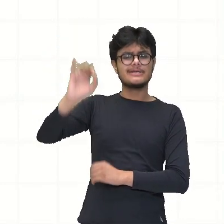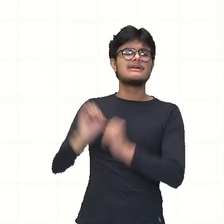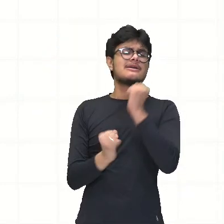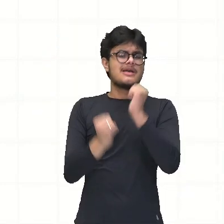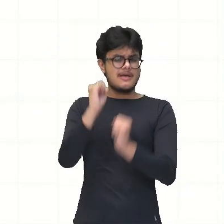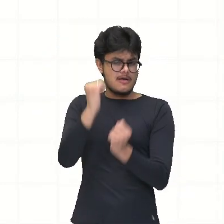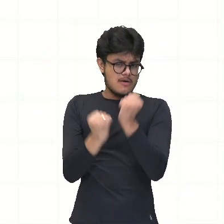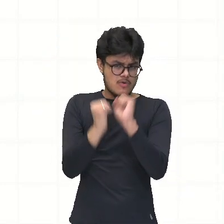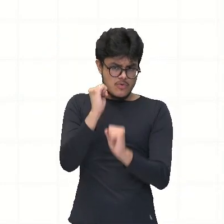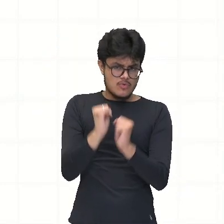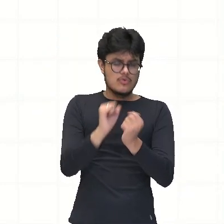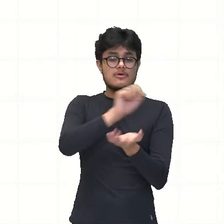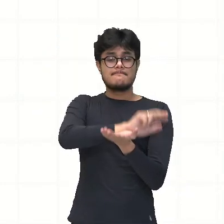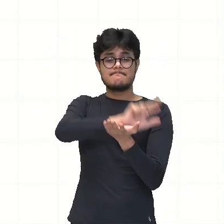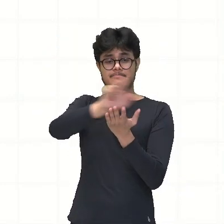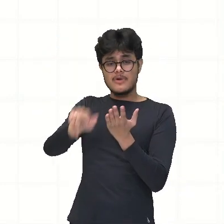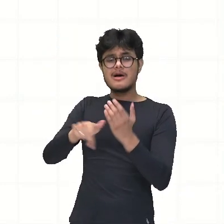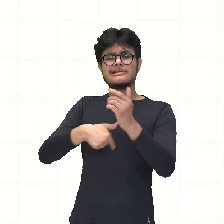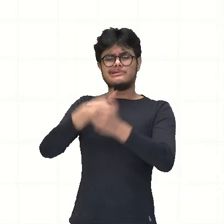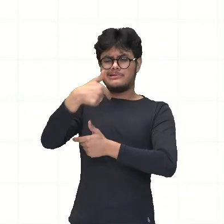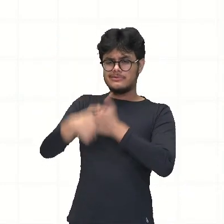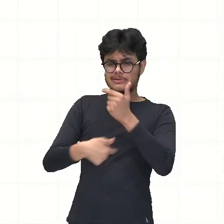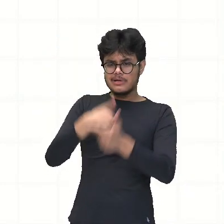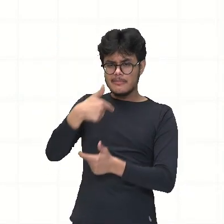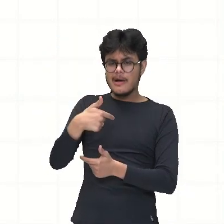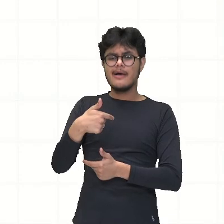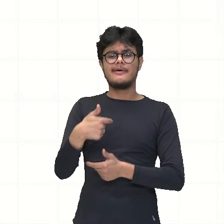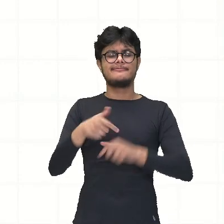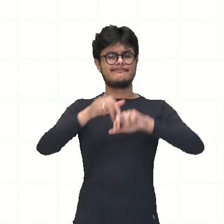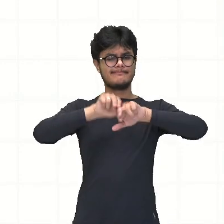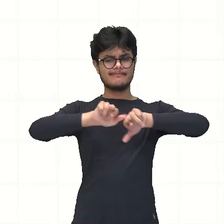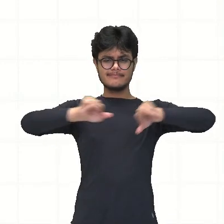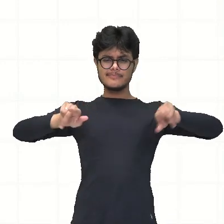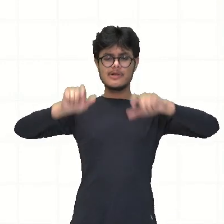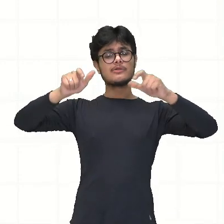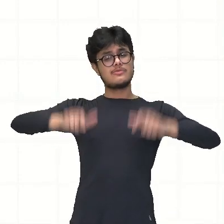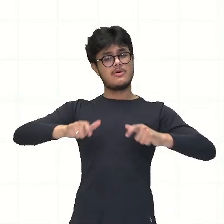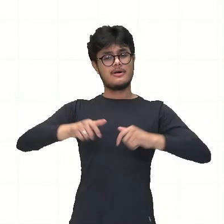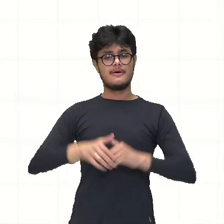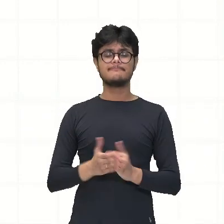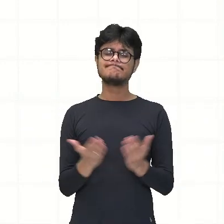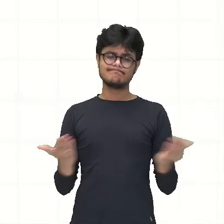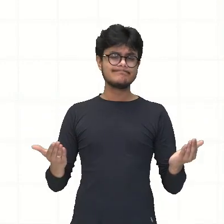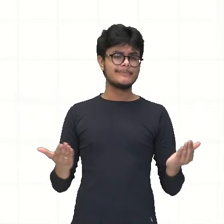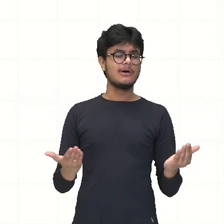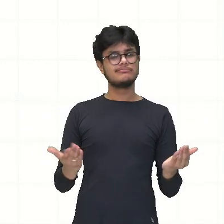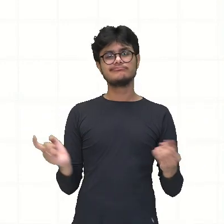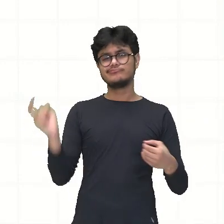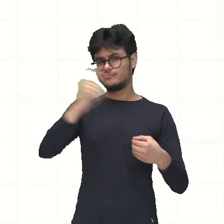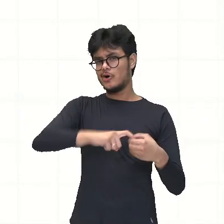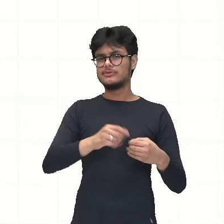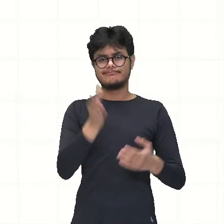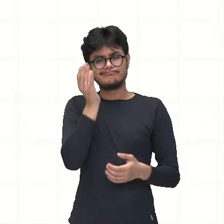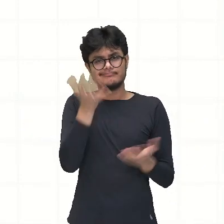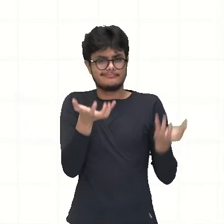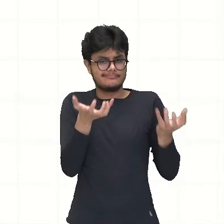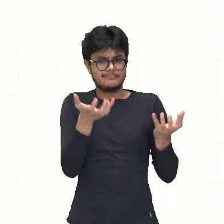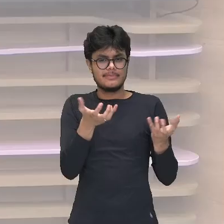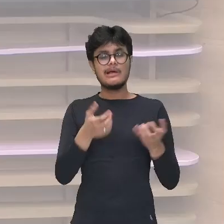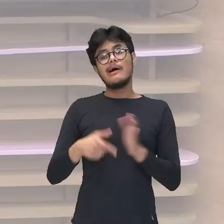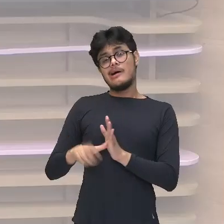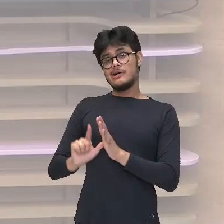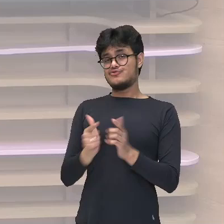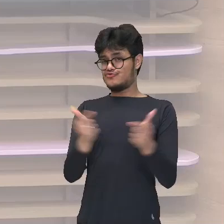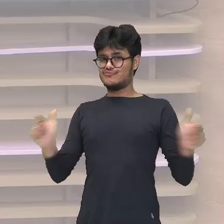indústria, na prestação de serviços, da região. Então, isso acabou se tornando o que